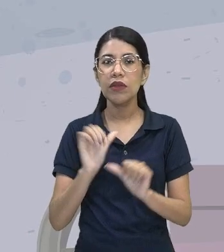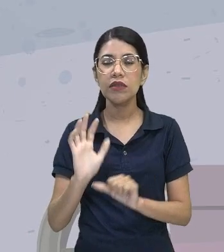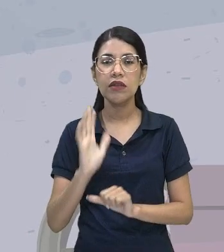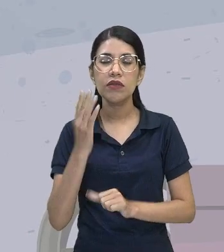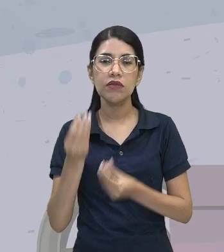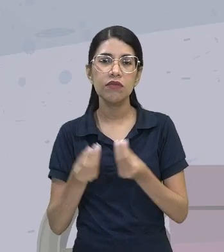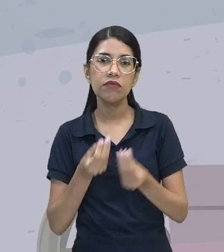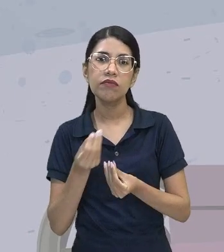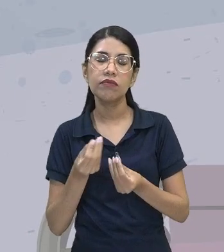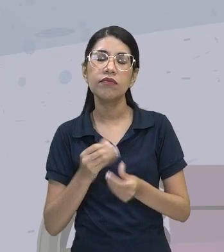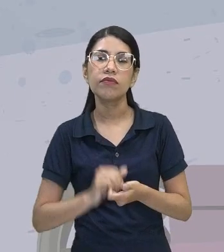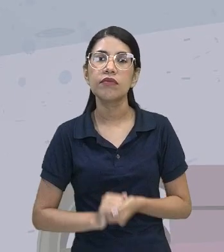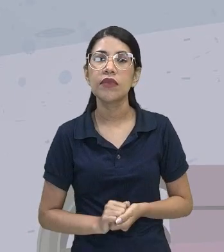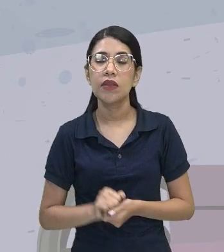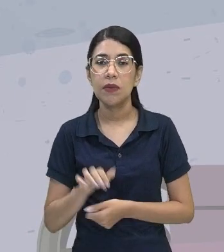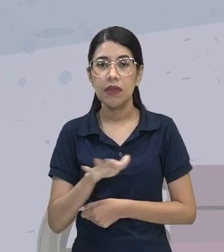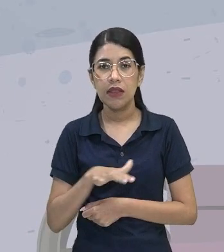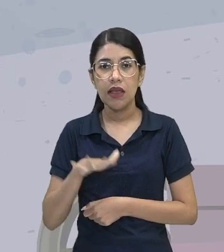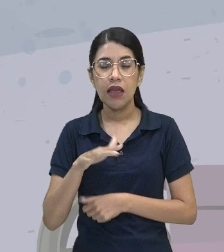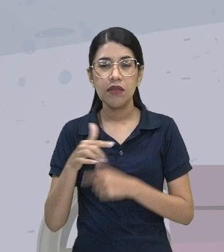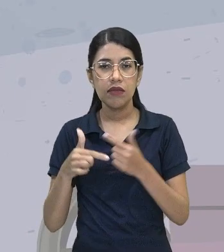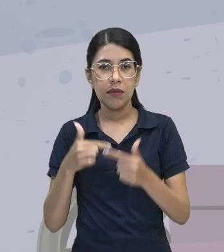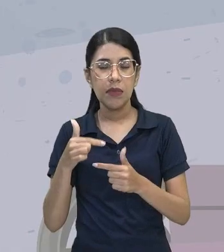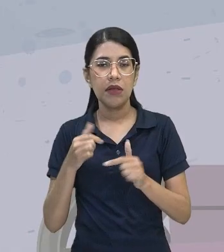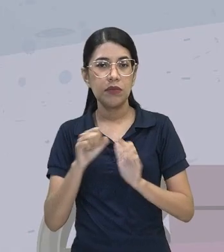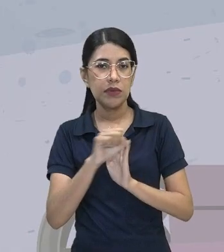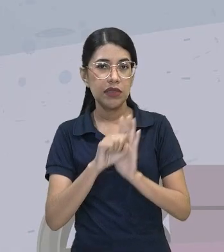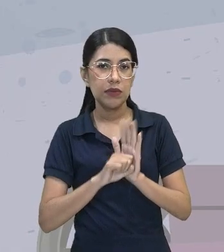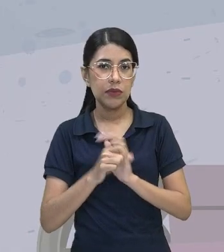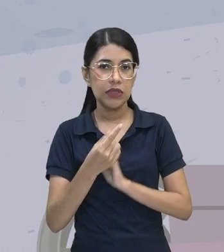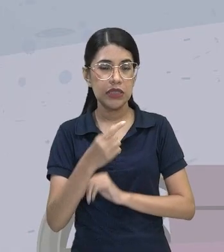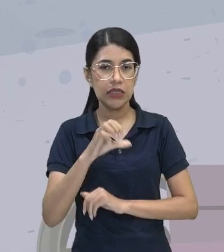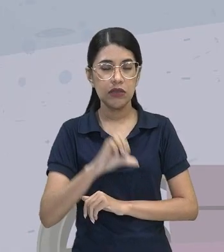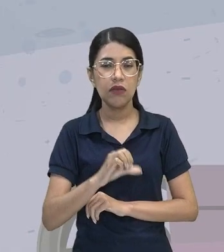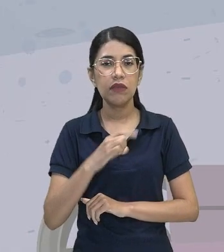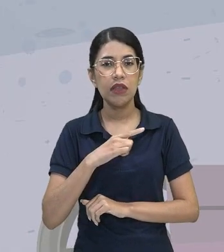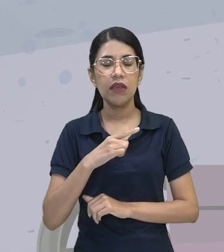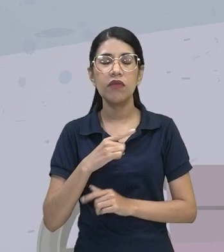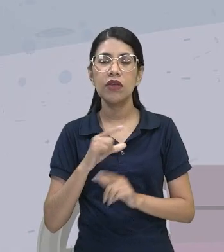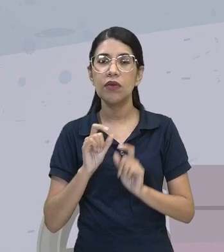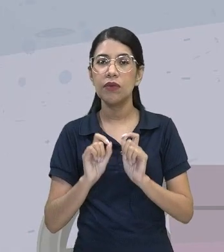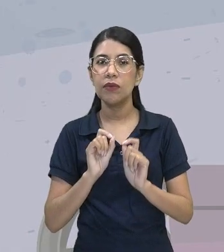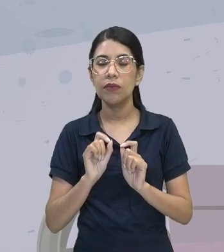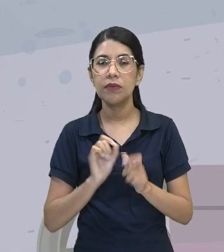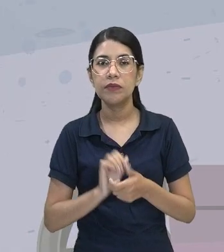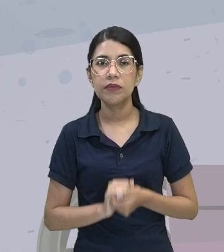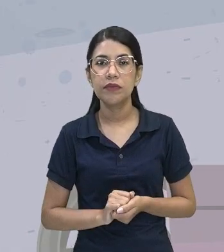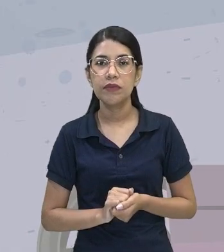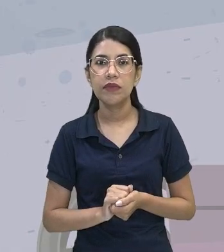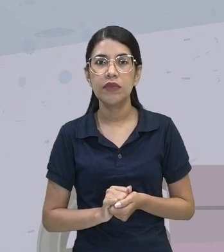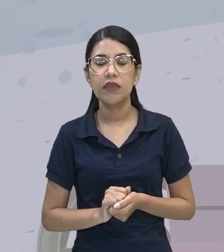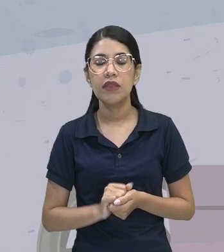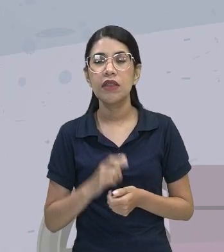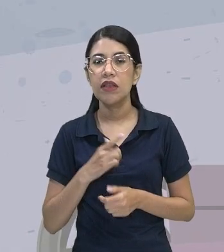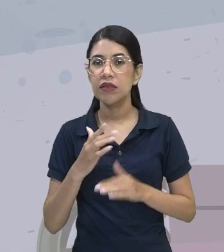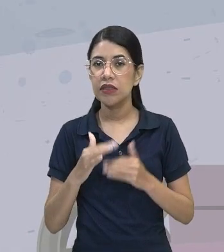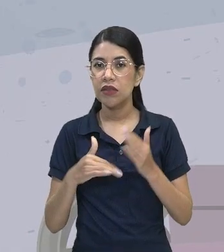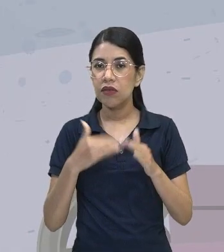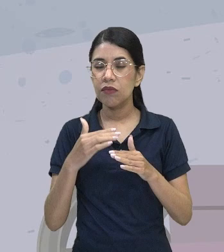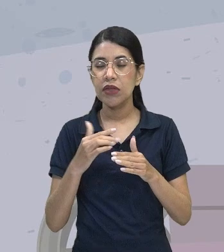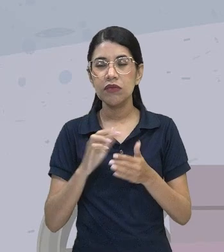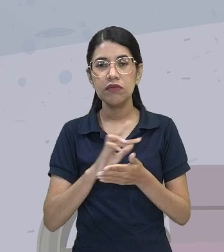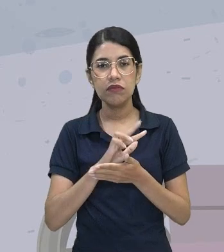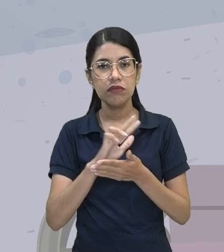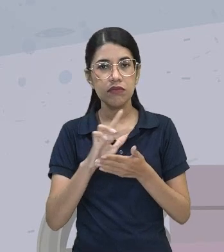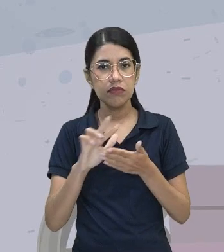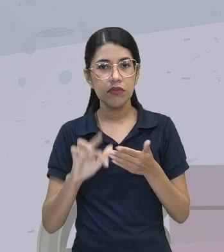do trabalho, a gente sabe que a partir do século XIX, a organização dos trabalhadores começou a, de certa forma, desenvolver também cada vez